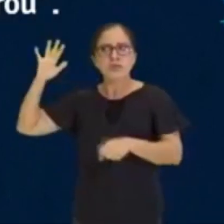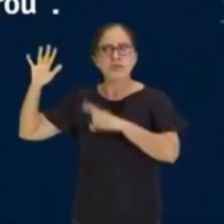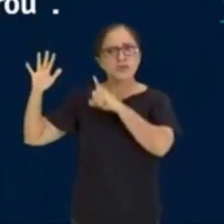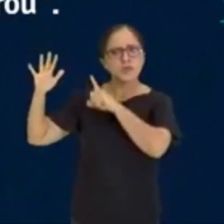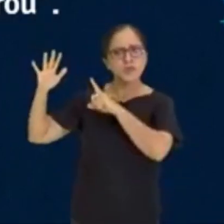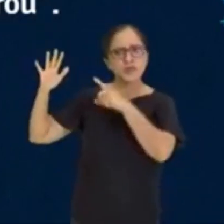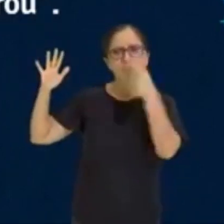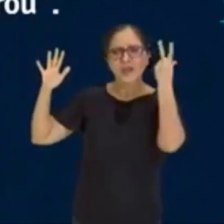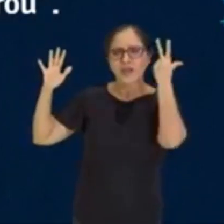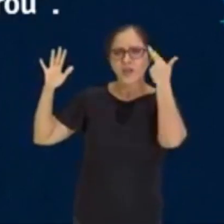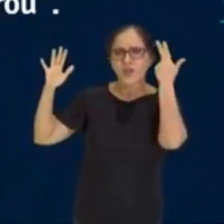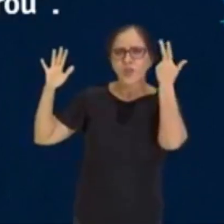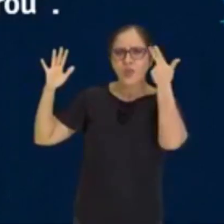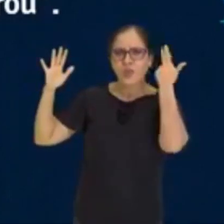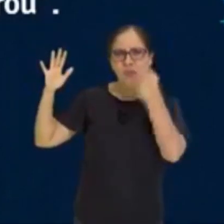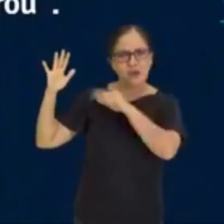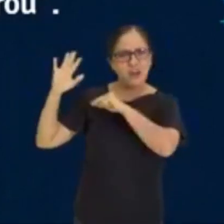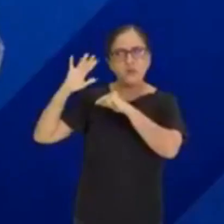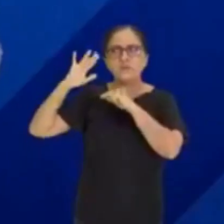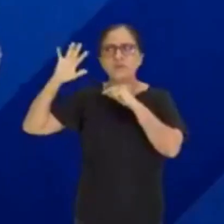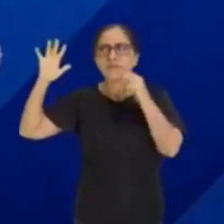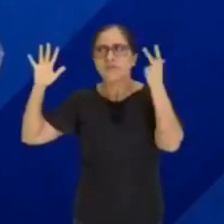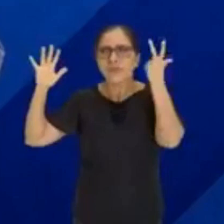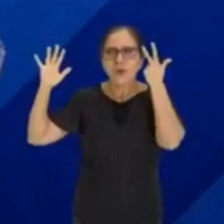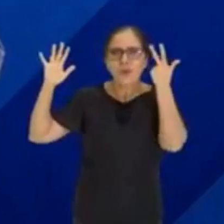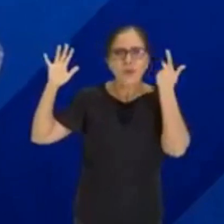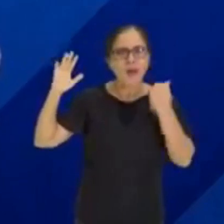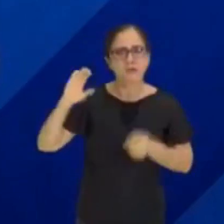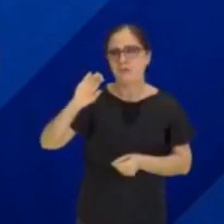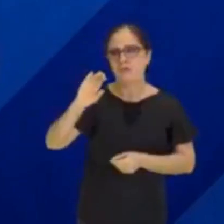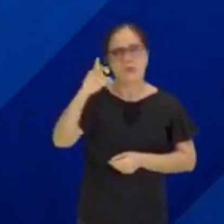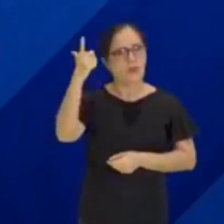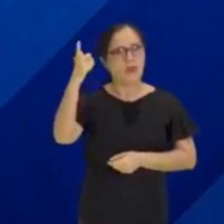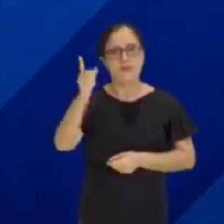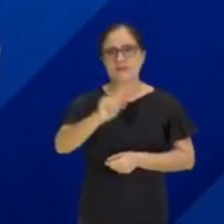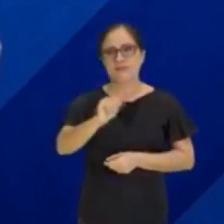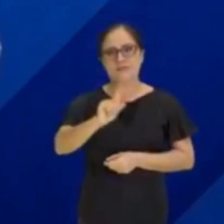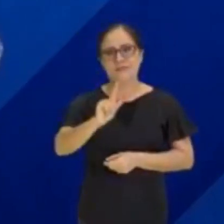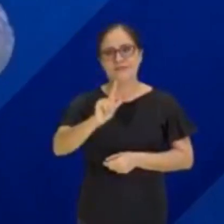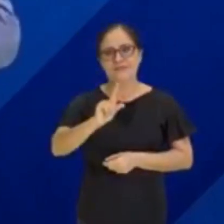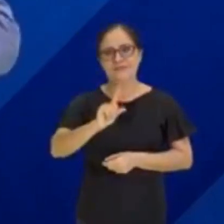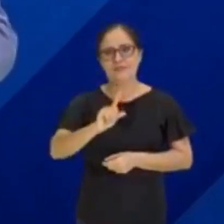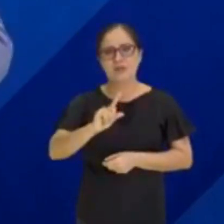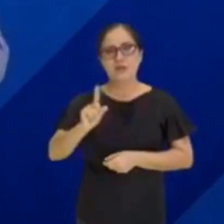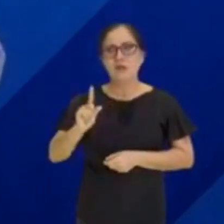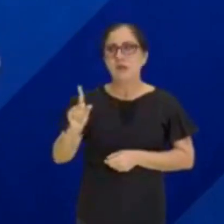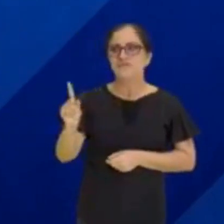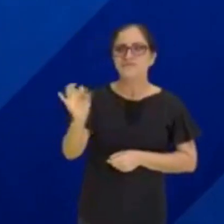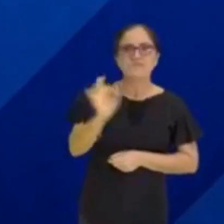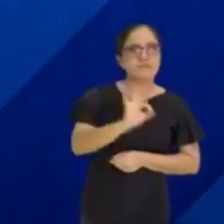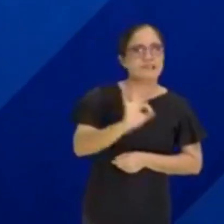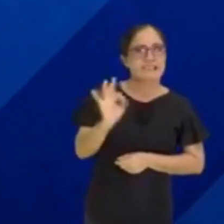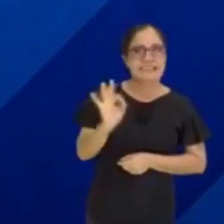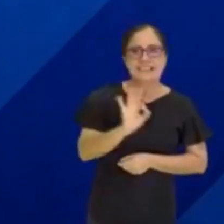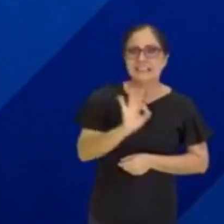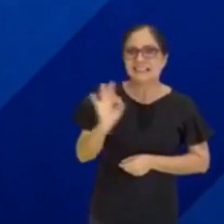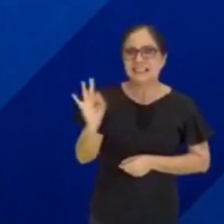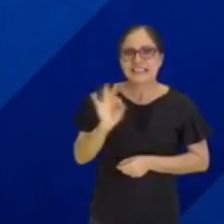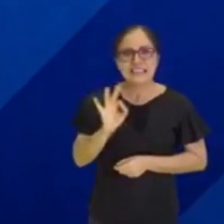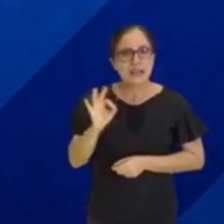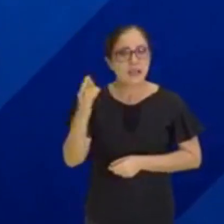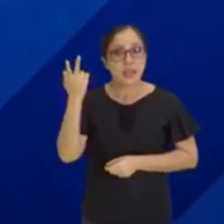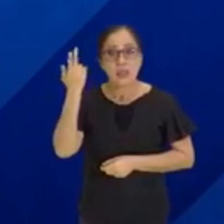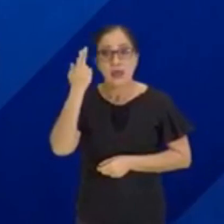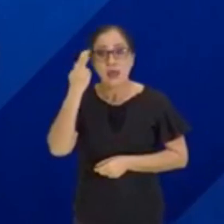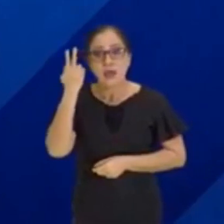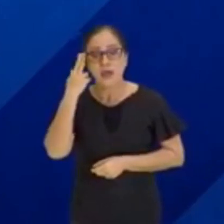Explique. Claro que não. O sonho que o eu lírico teve não tem nada de normal. É um